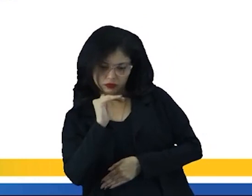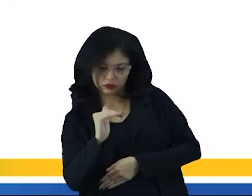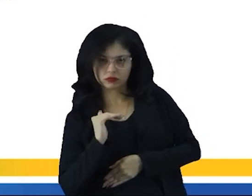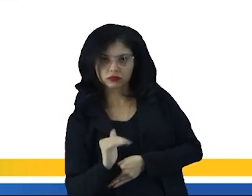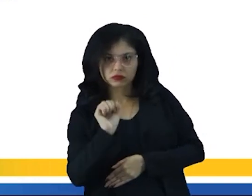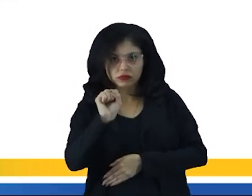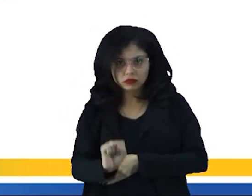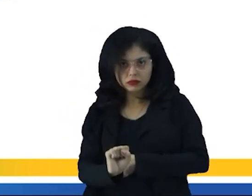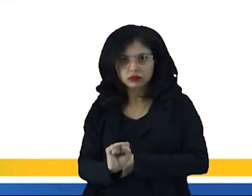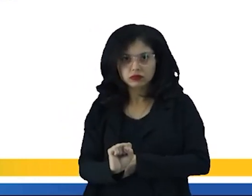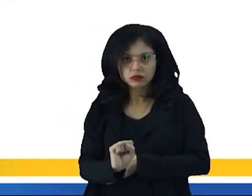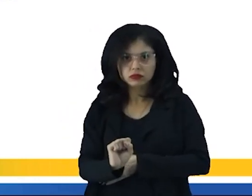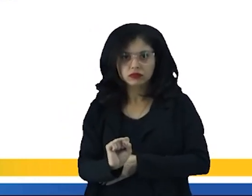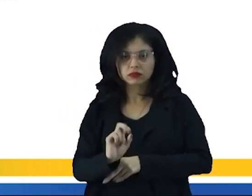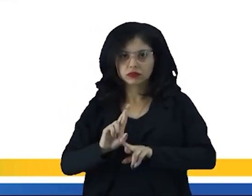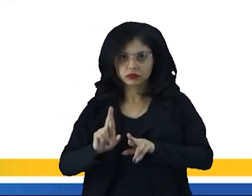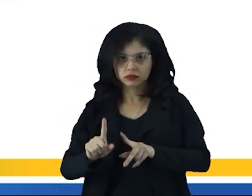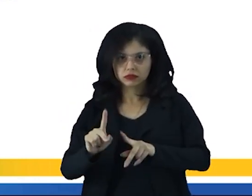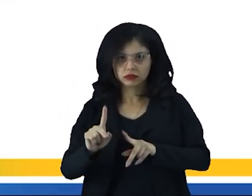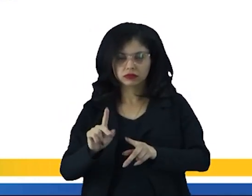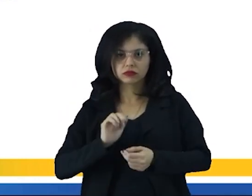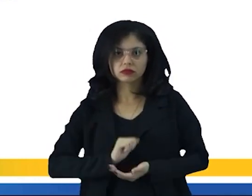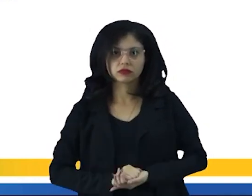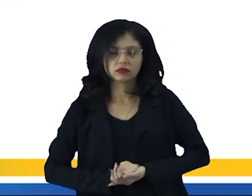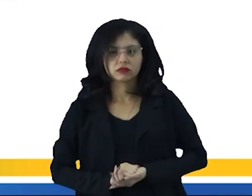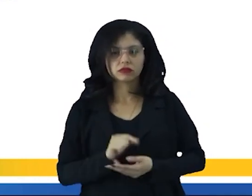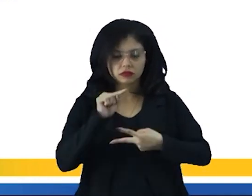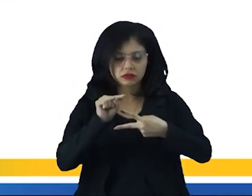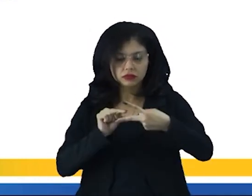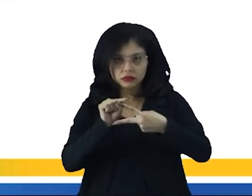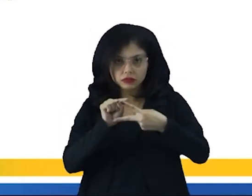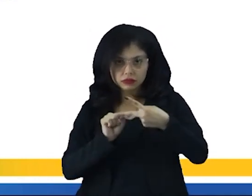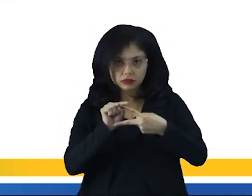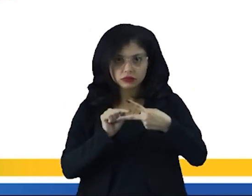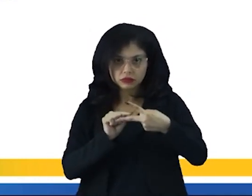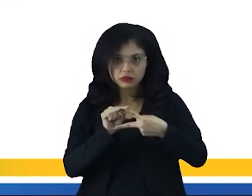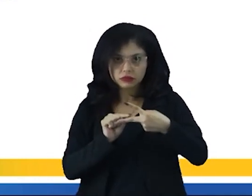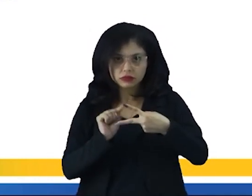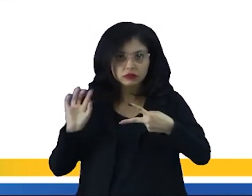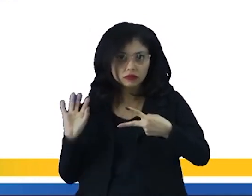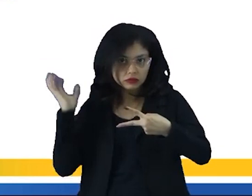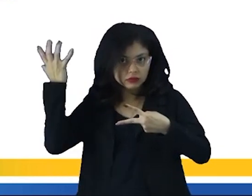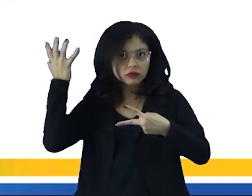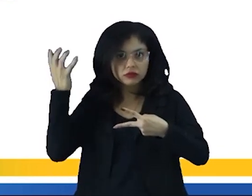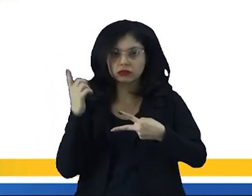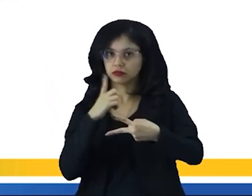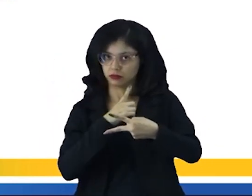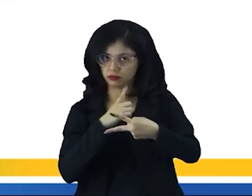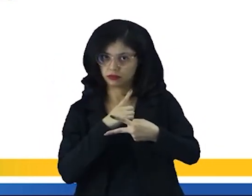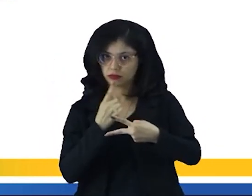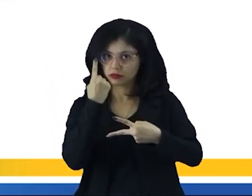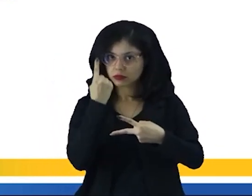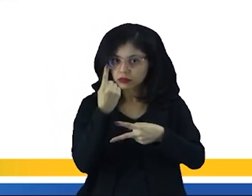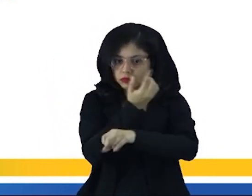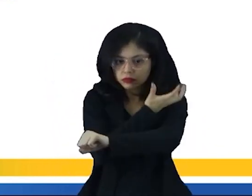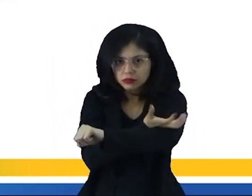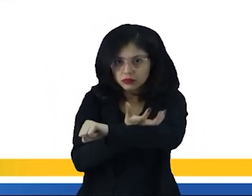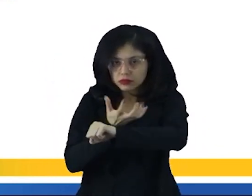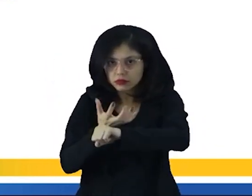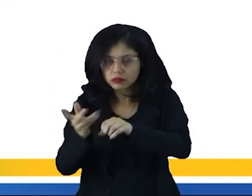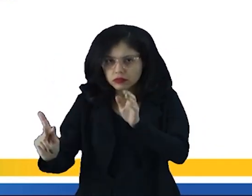você vai perceber de entrada que nessas duas zonas climáticas você vai ter um tipo de